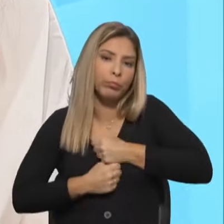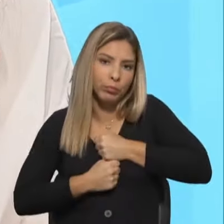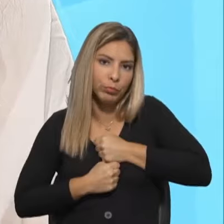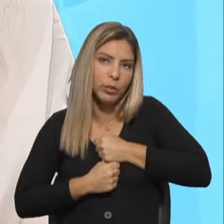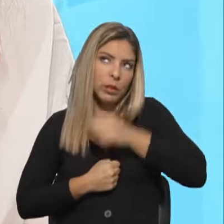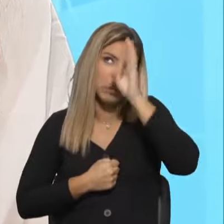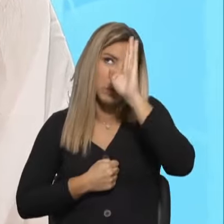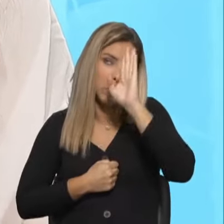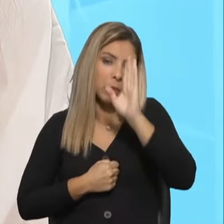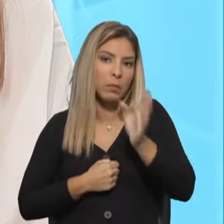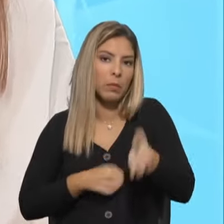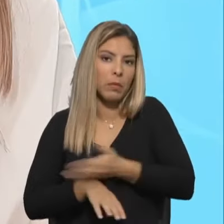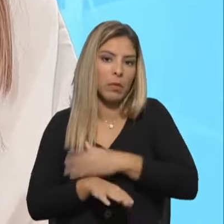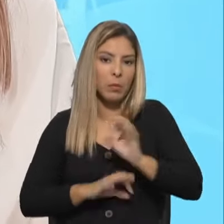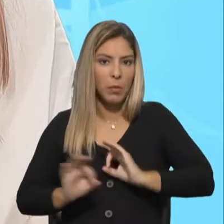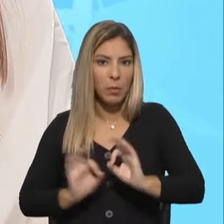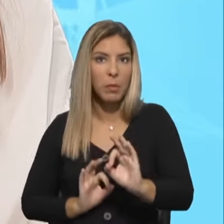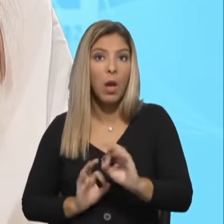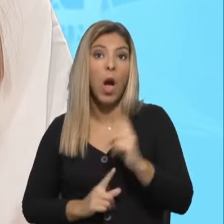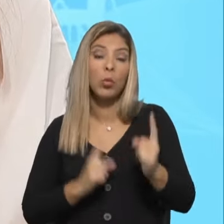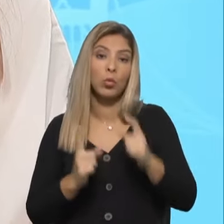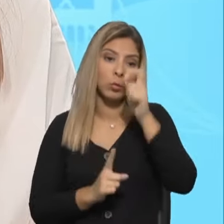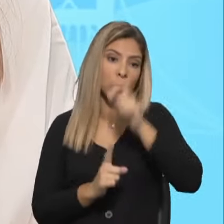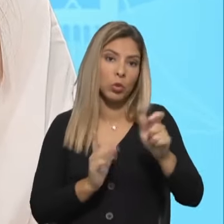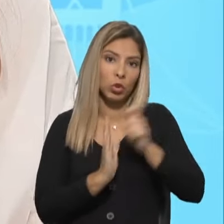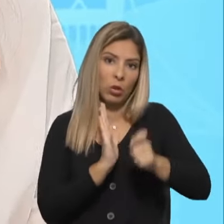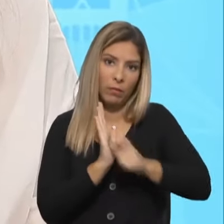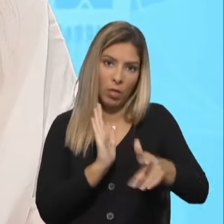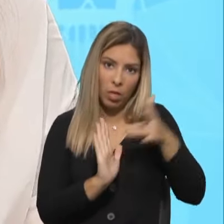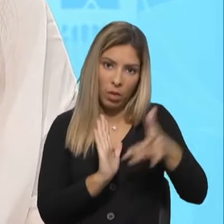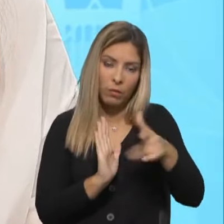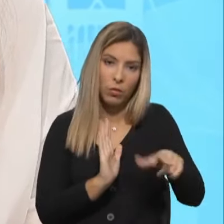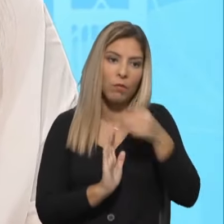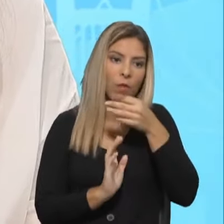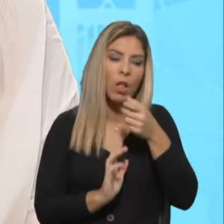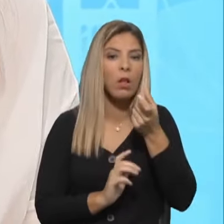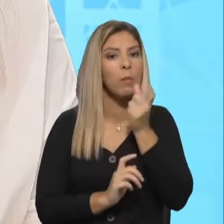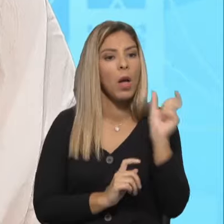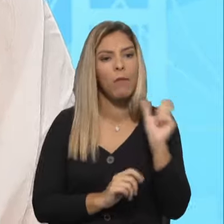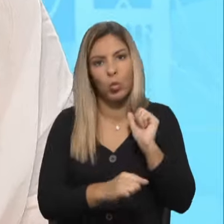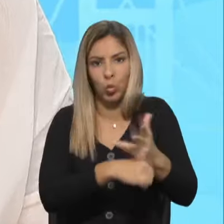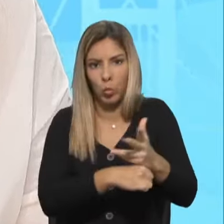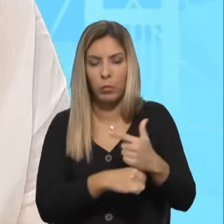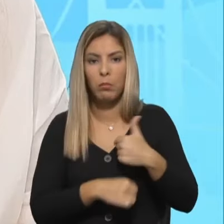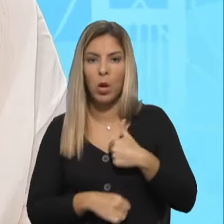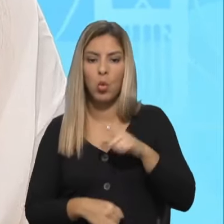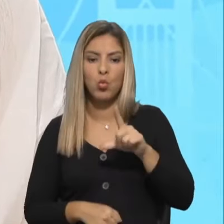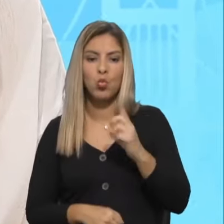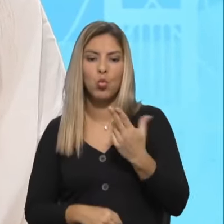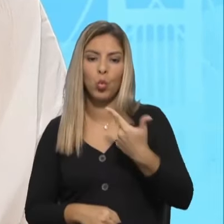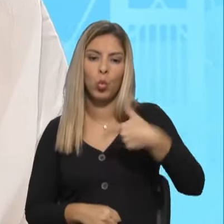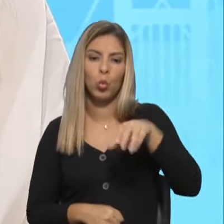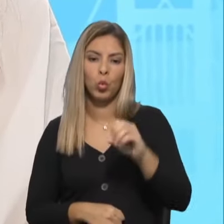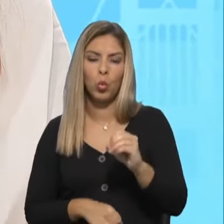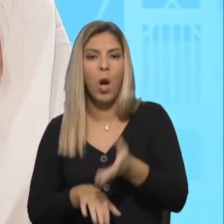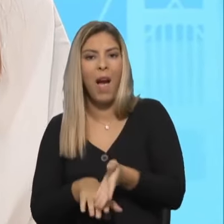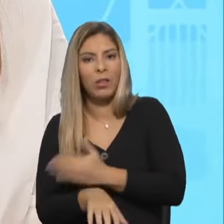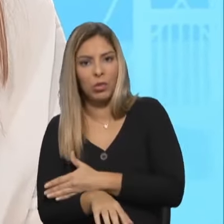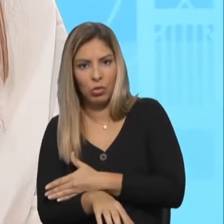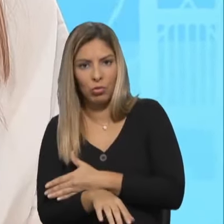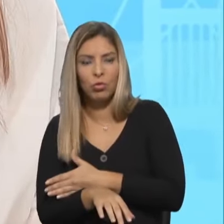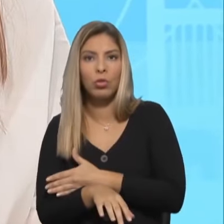eu sei que existem alguns autores que se calhar falam eh com contra terminologia mas a mim faz mais sentido adaptar o